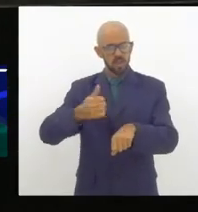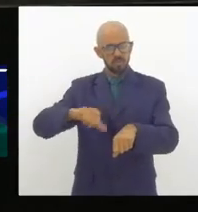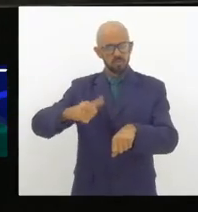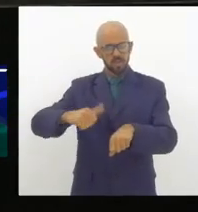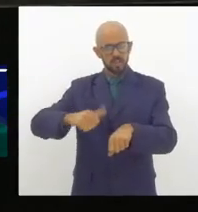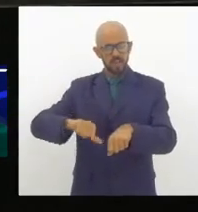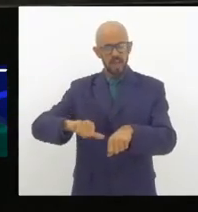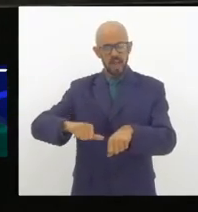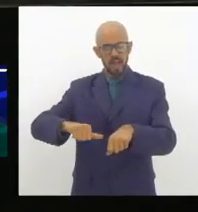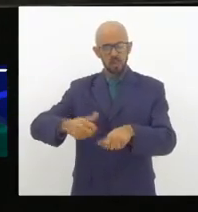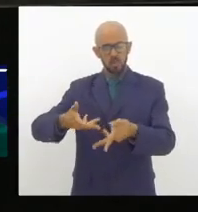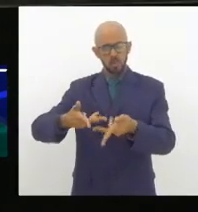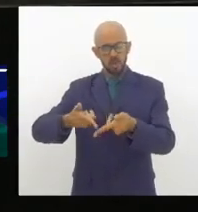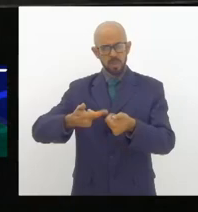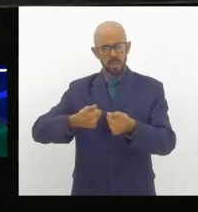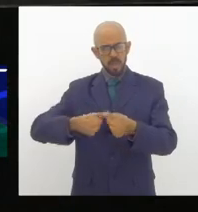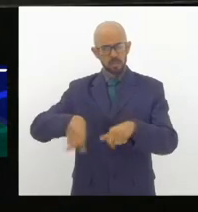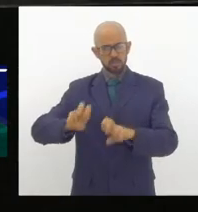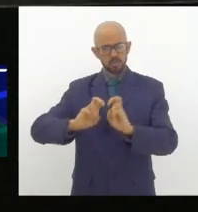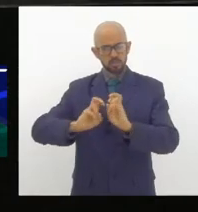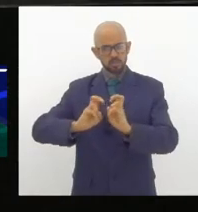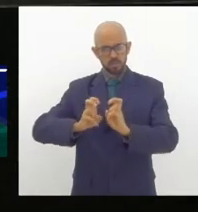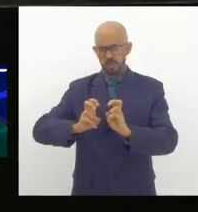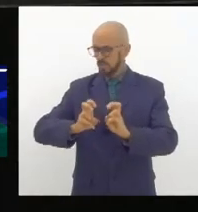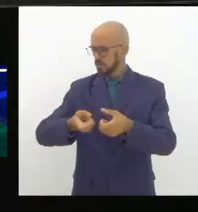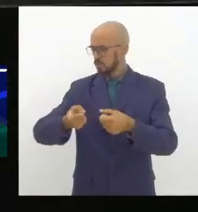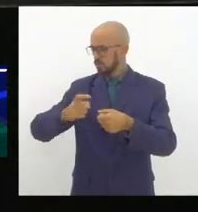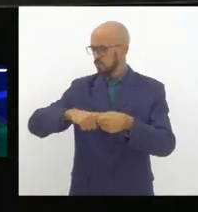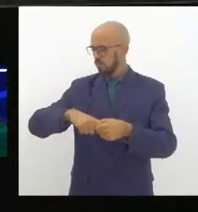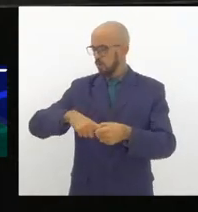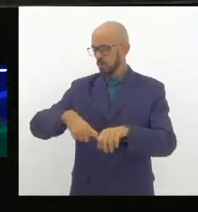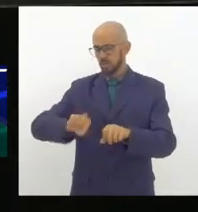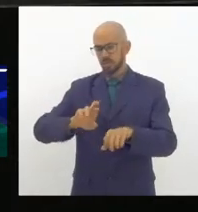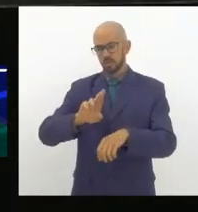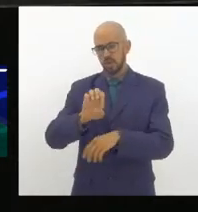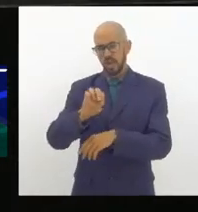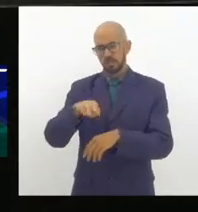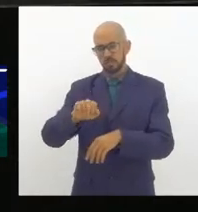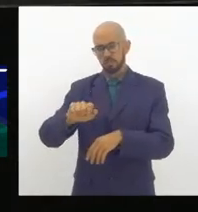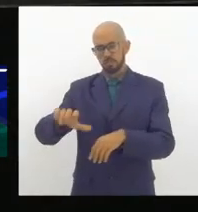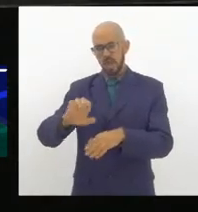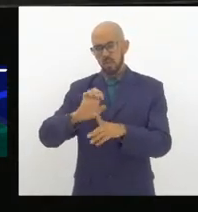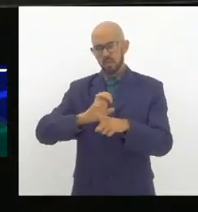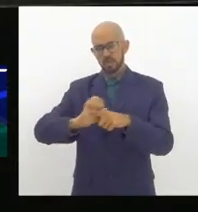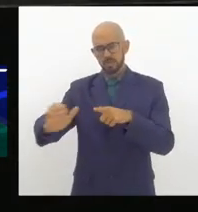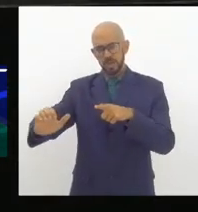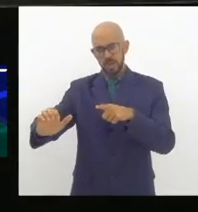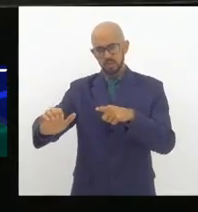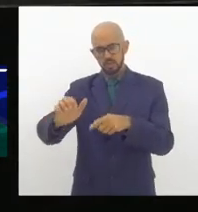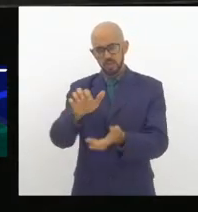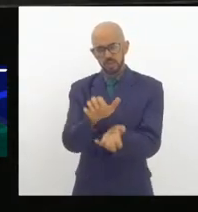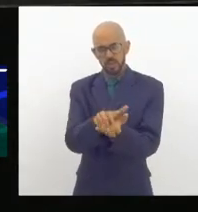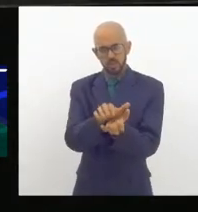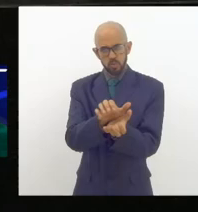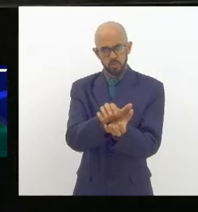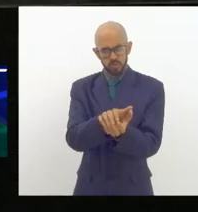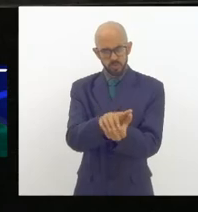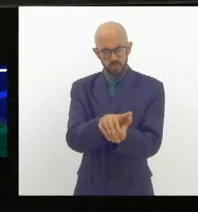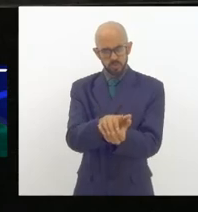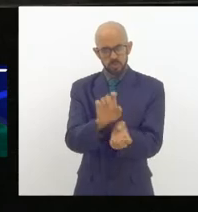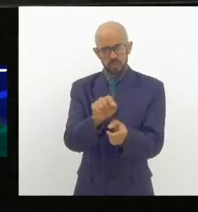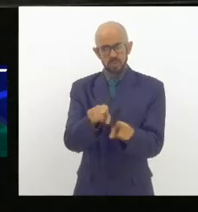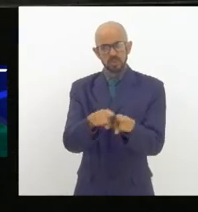condições dos três as estações retorno ramal Expresso Santa Cruz que eu vou falar antes de encerrar da Central do Brasil a Santa Cruz